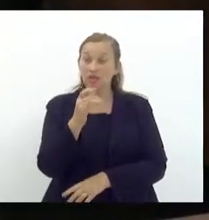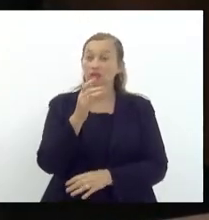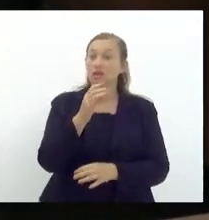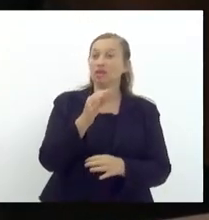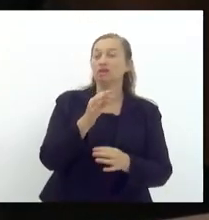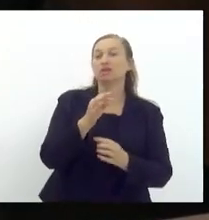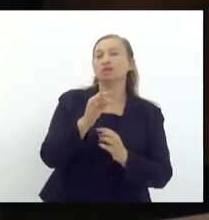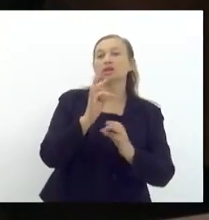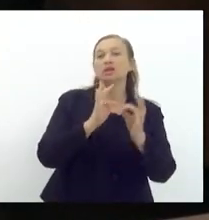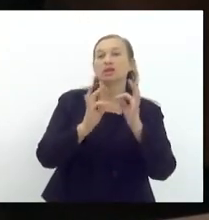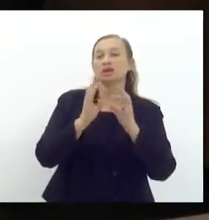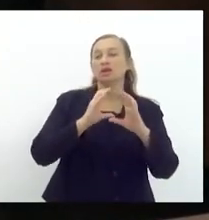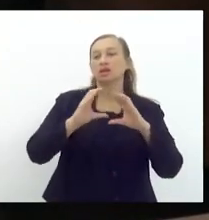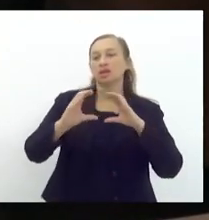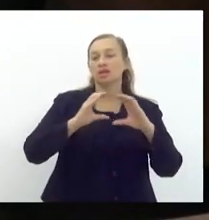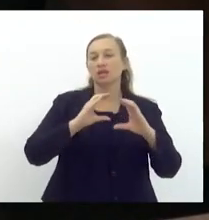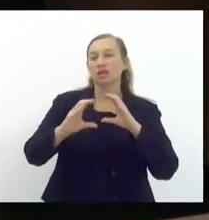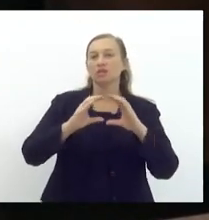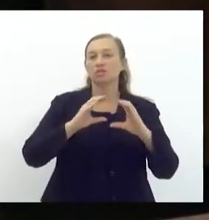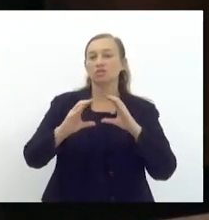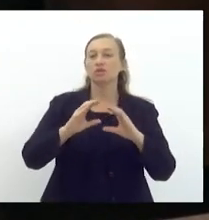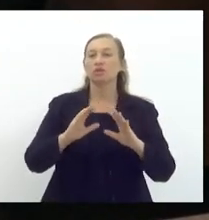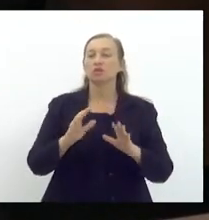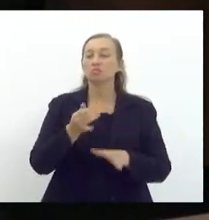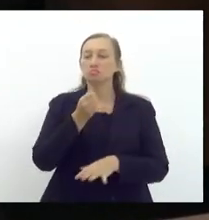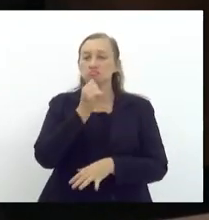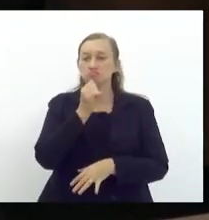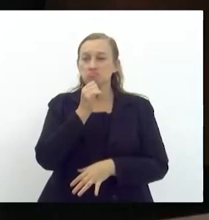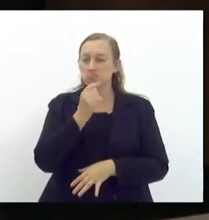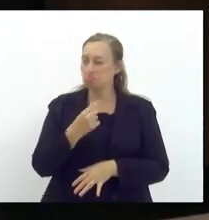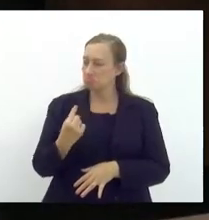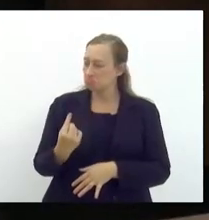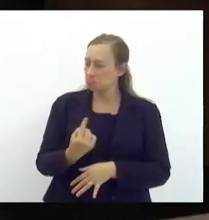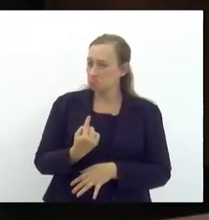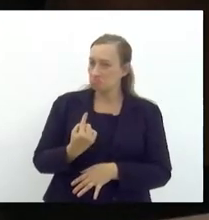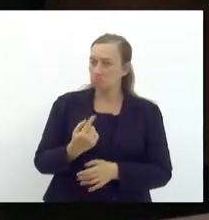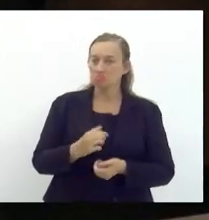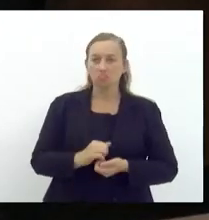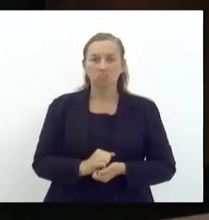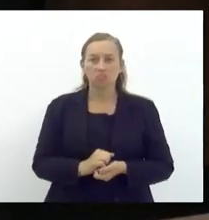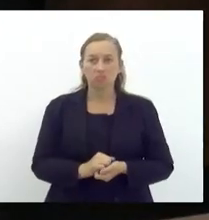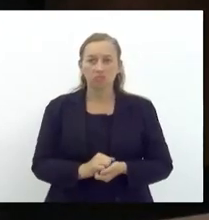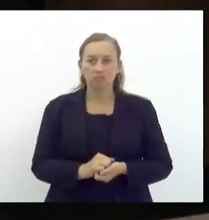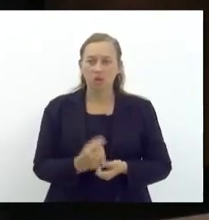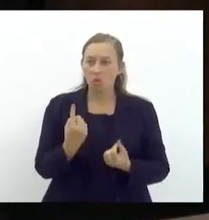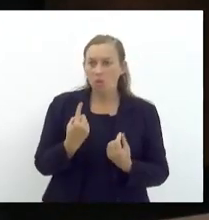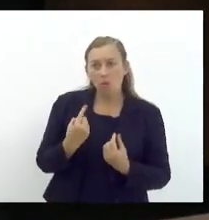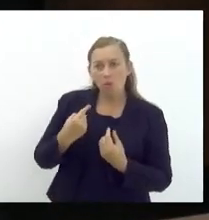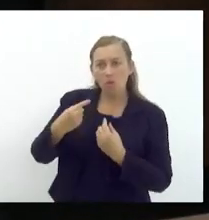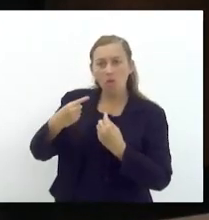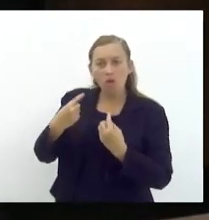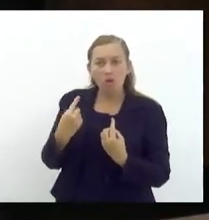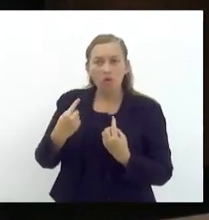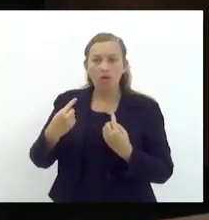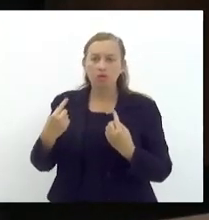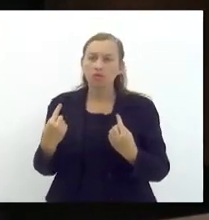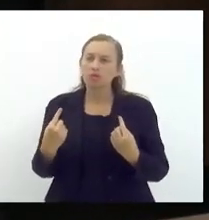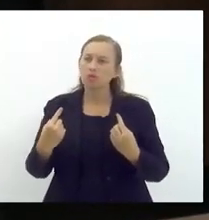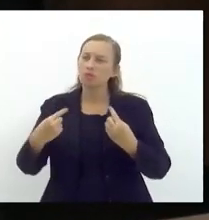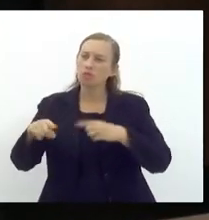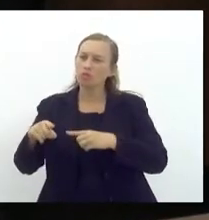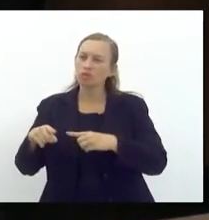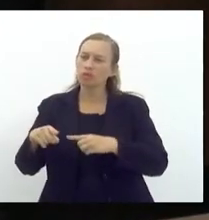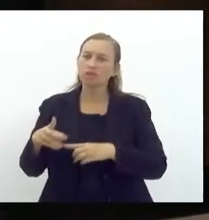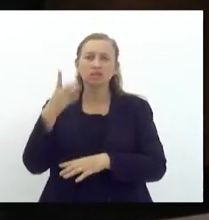Telecomunicações então Nenhum de Nós seria contrário Deputado Yuri